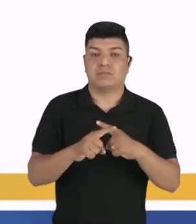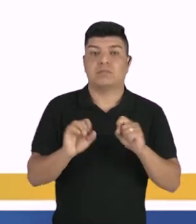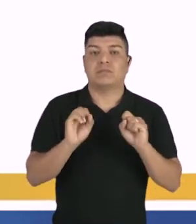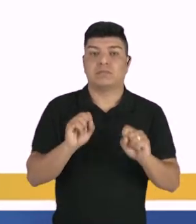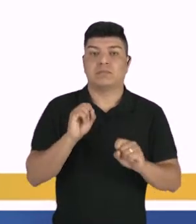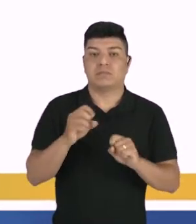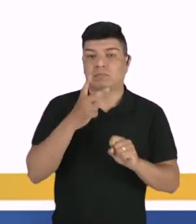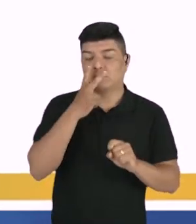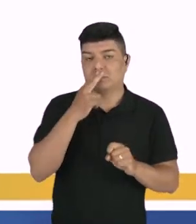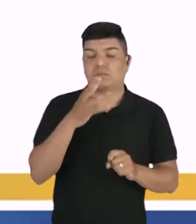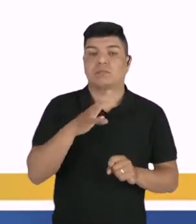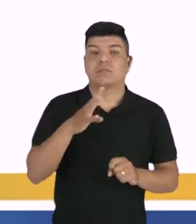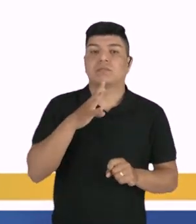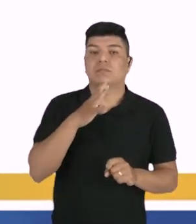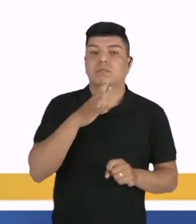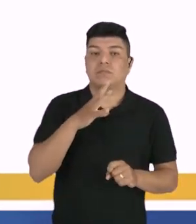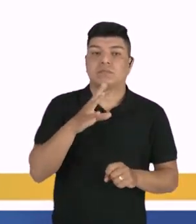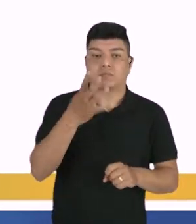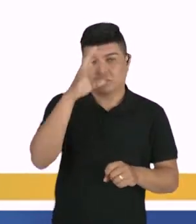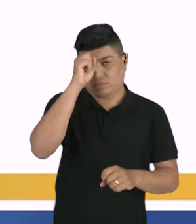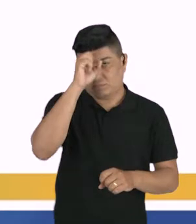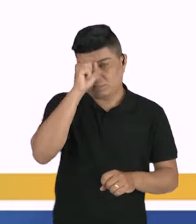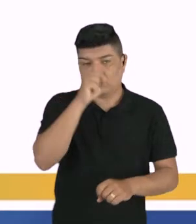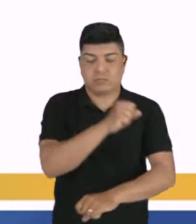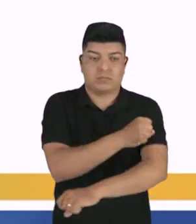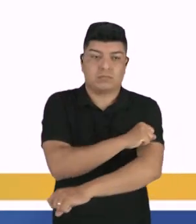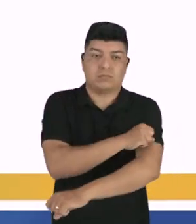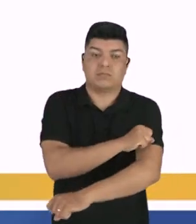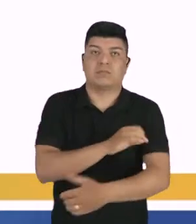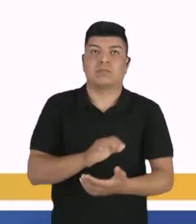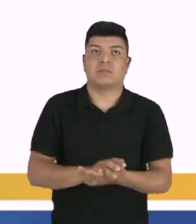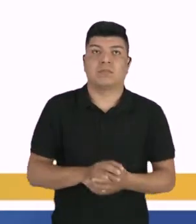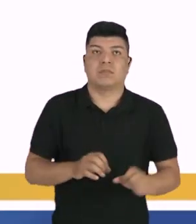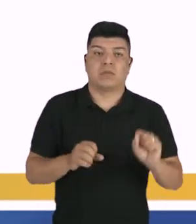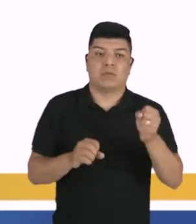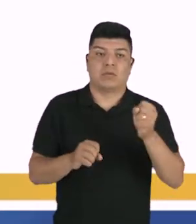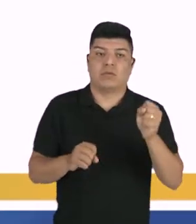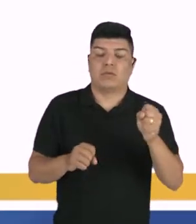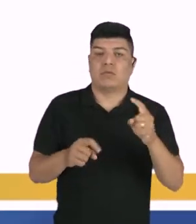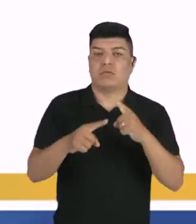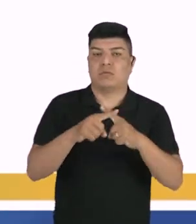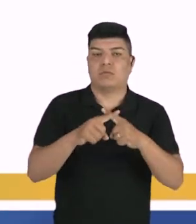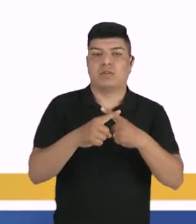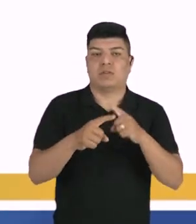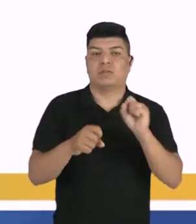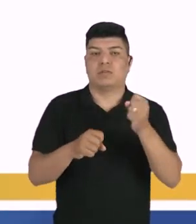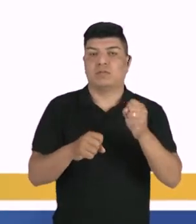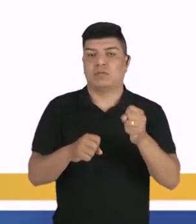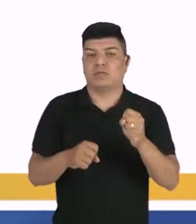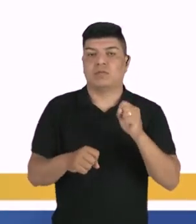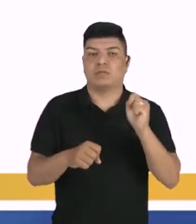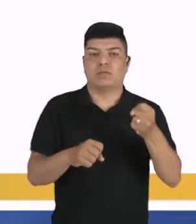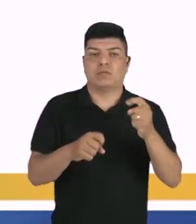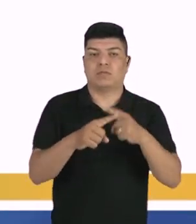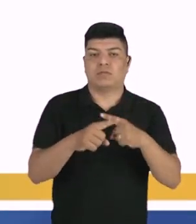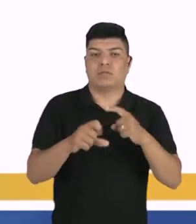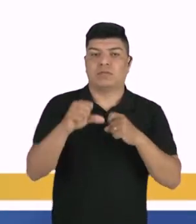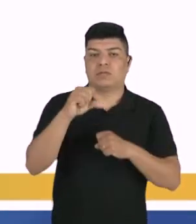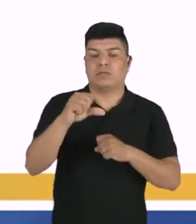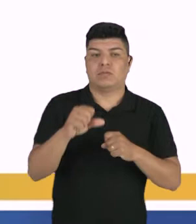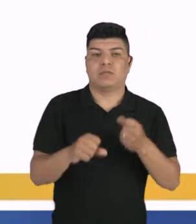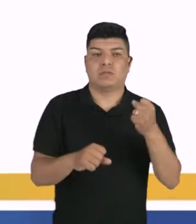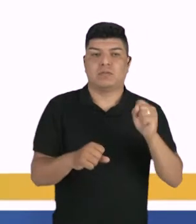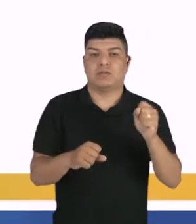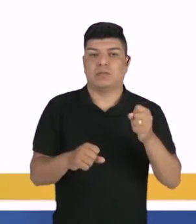famoso chuveirinho que você já aprendeu no 8º ano. Então fica 8 vezes 8, mais 8 vezes 9, mais